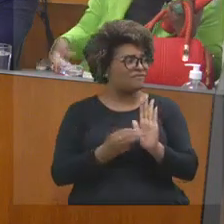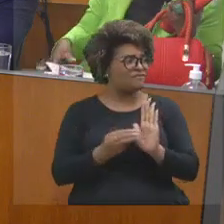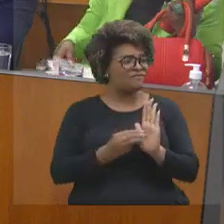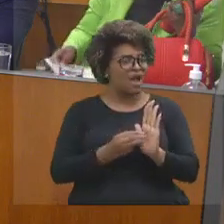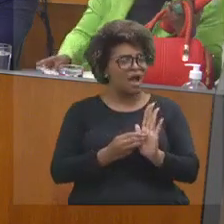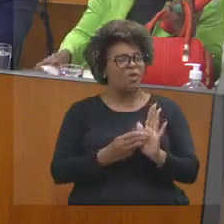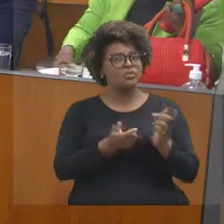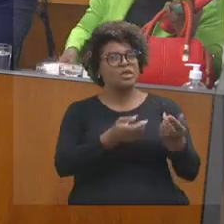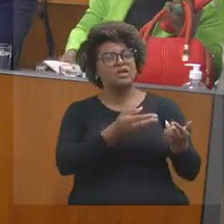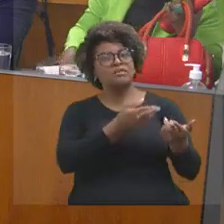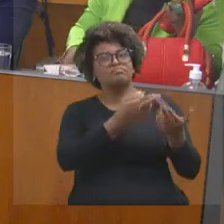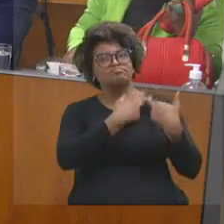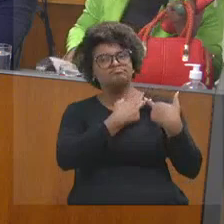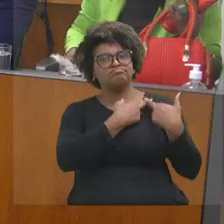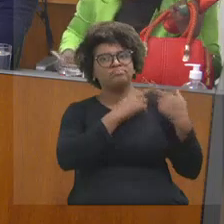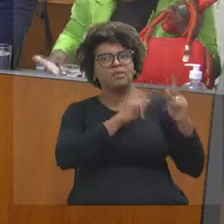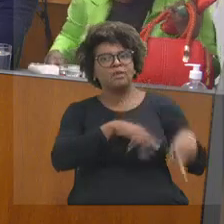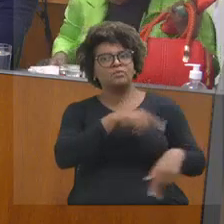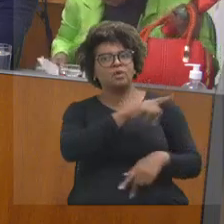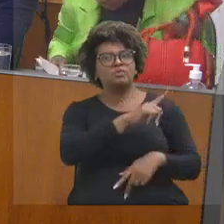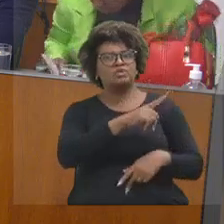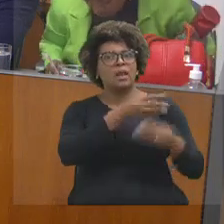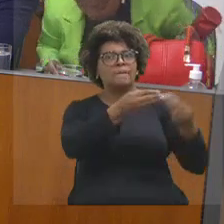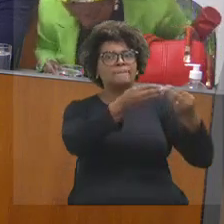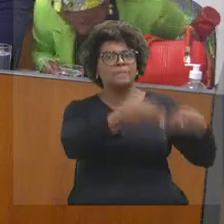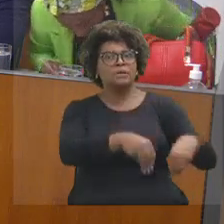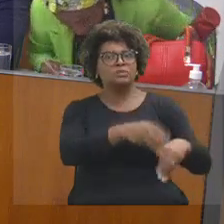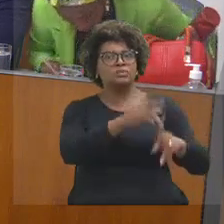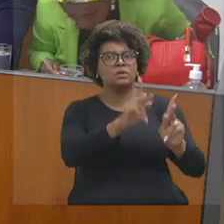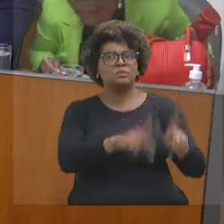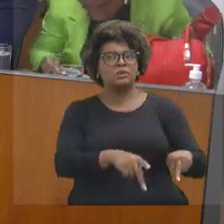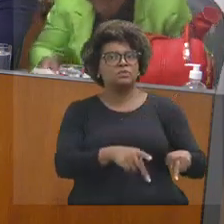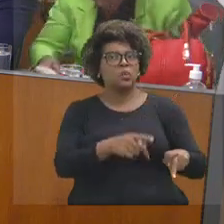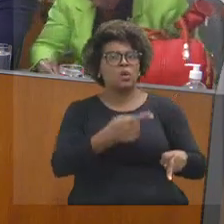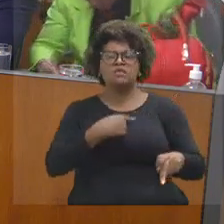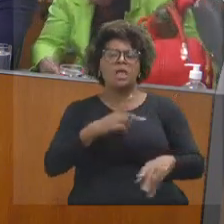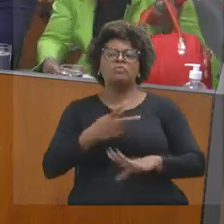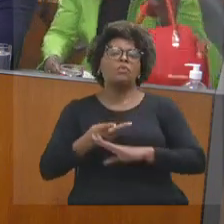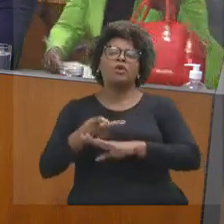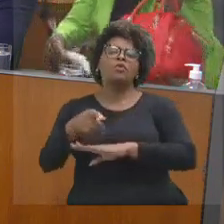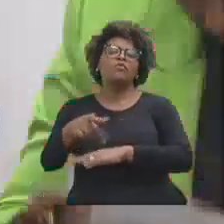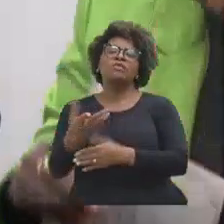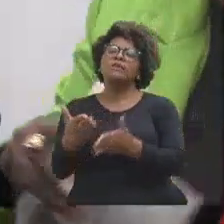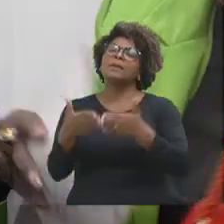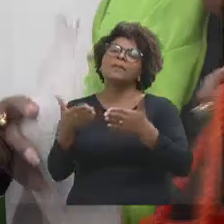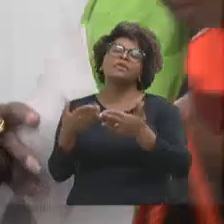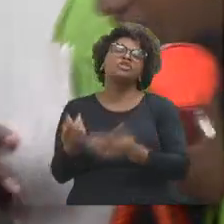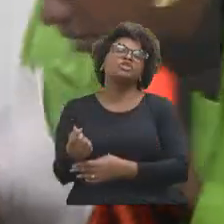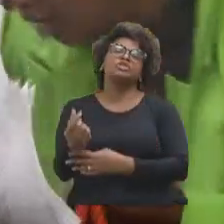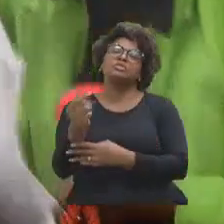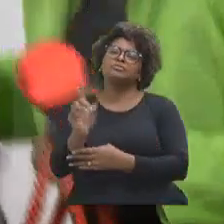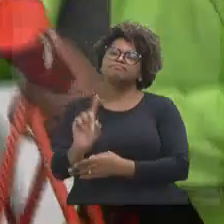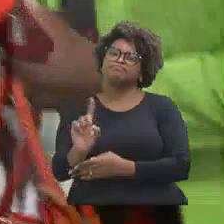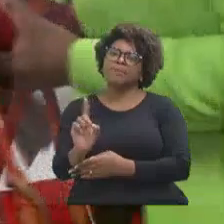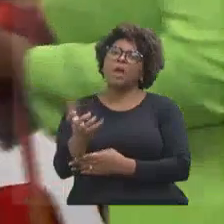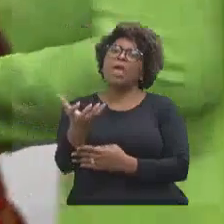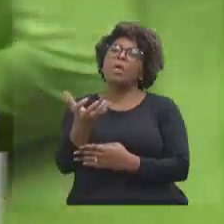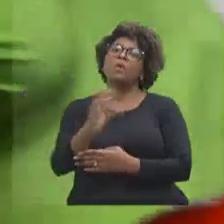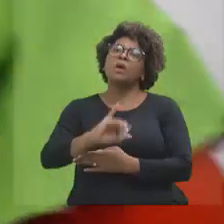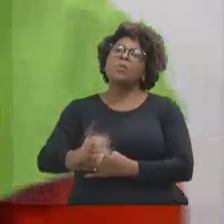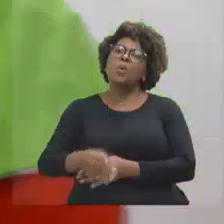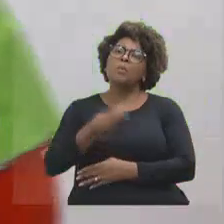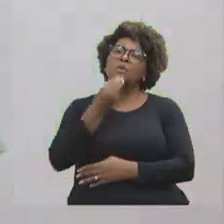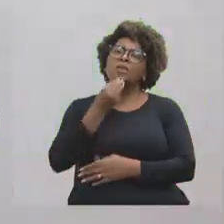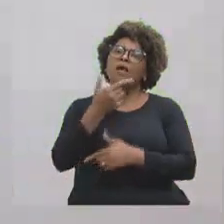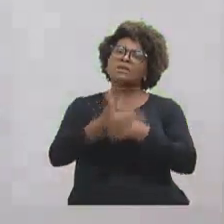vou lá Fábio você pode ter certeza disso no seu gabinete pediu um centavo de investimento eu só quero a oportunidade de trabalhar e mostrar que